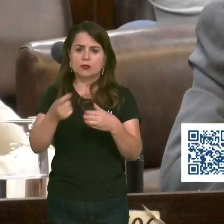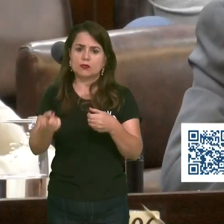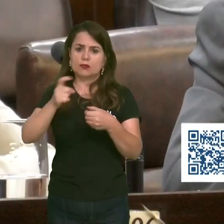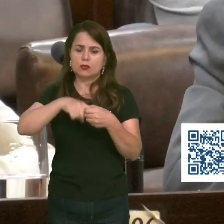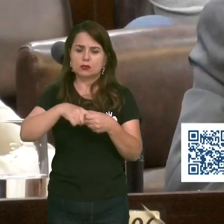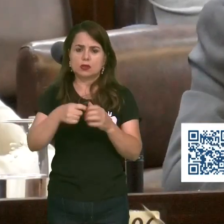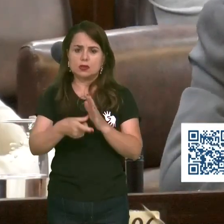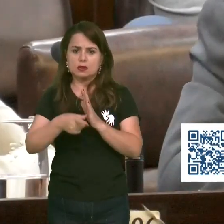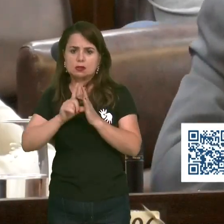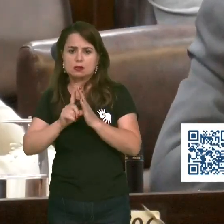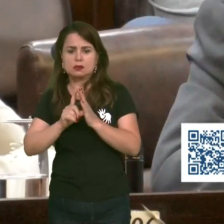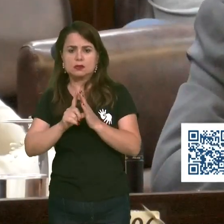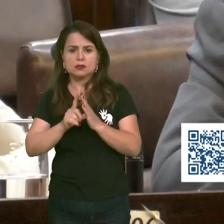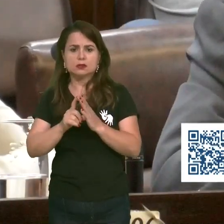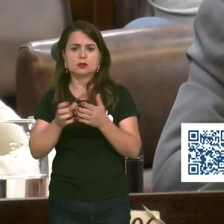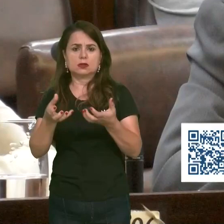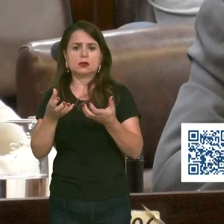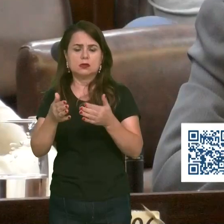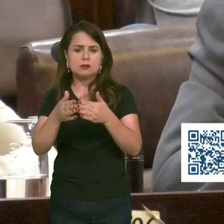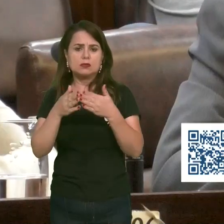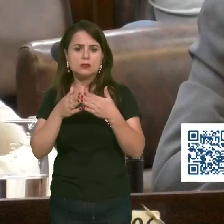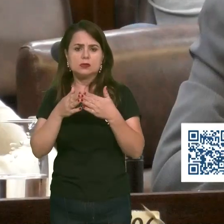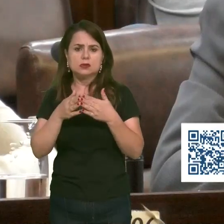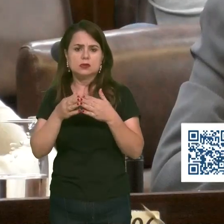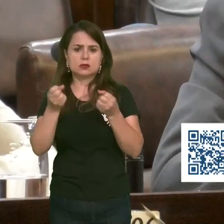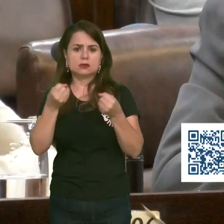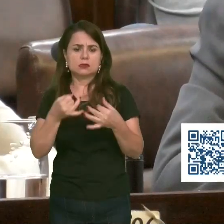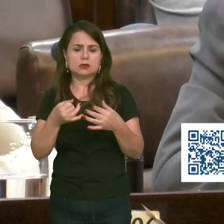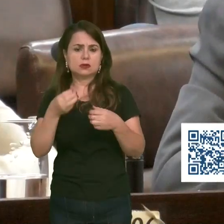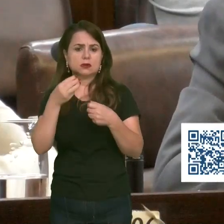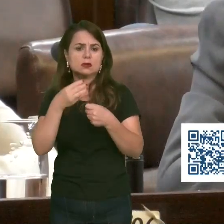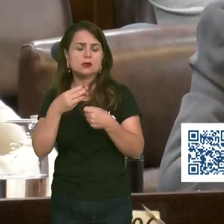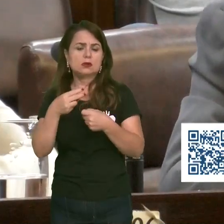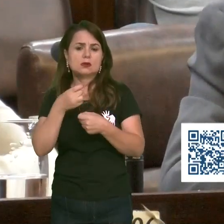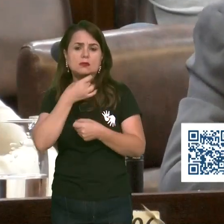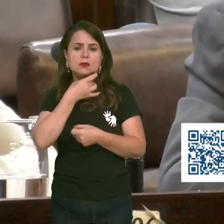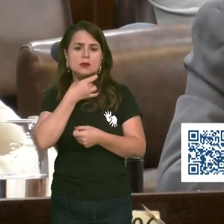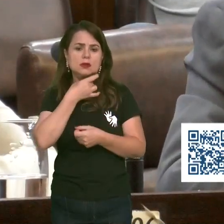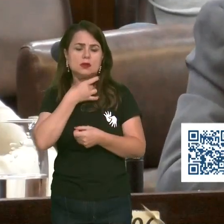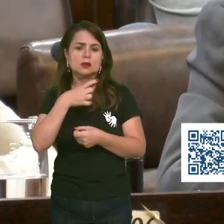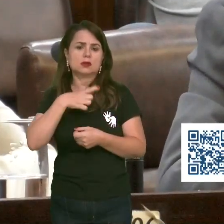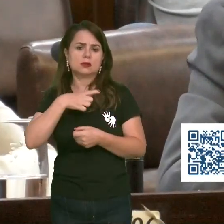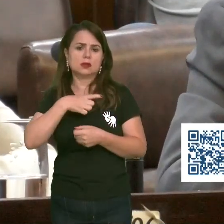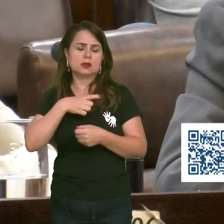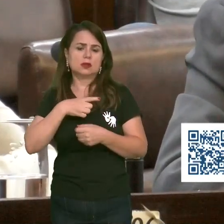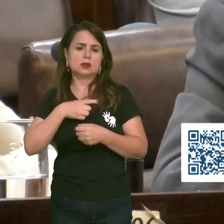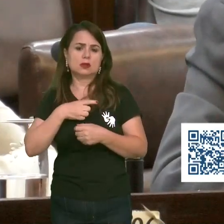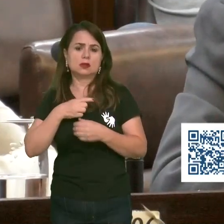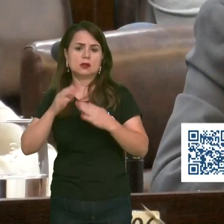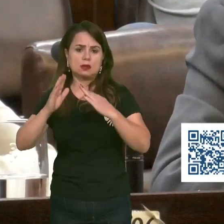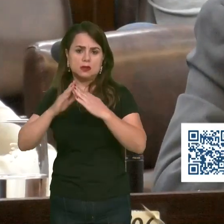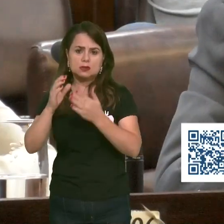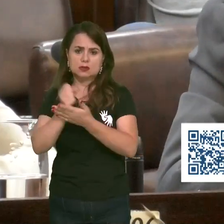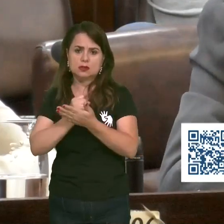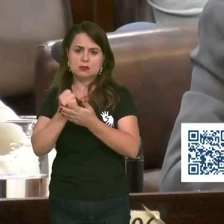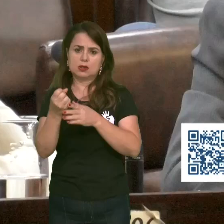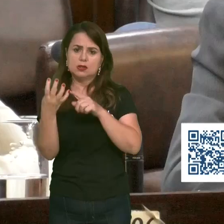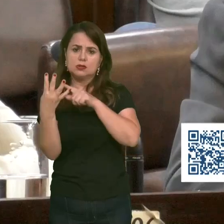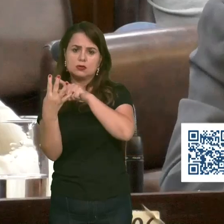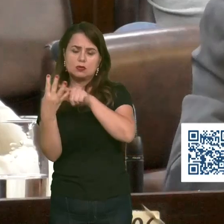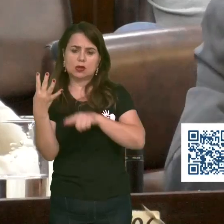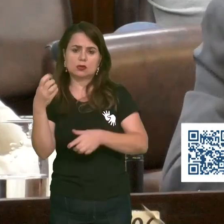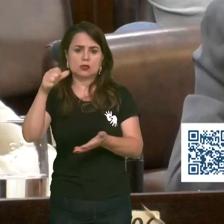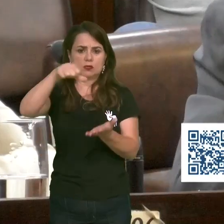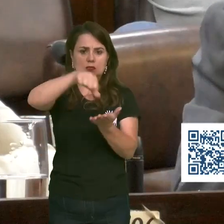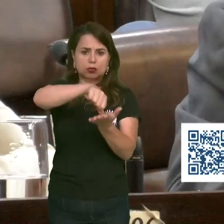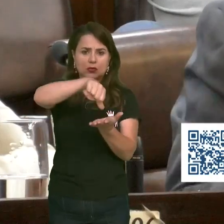solicitar no segundo parágrafo Maria possui três não quatro farmácias polos eu queria que